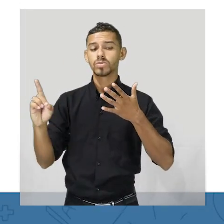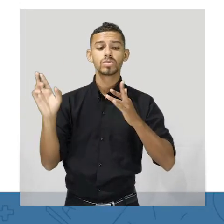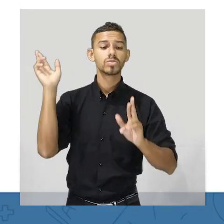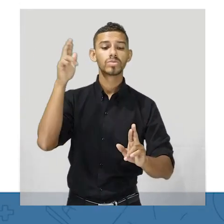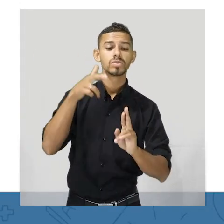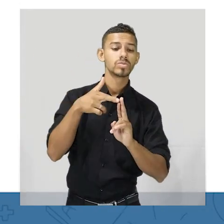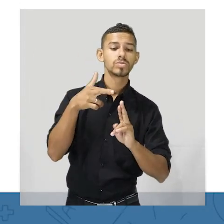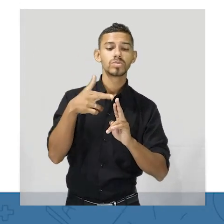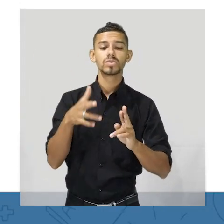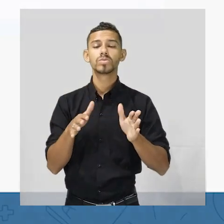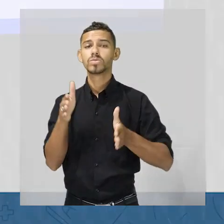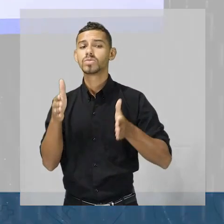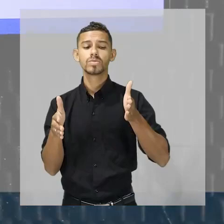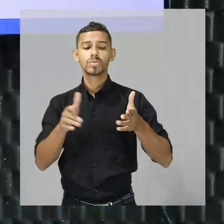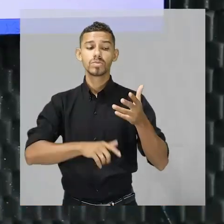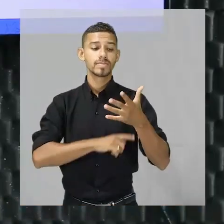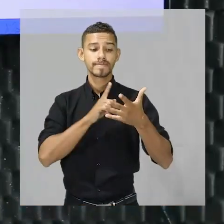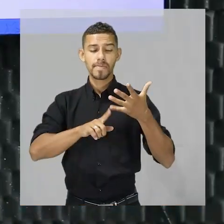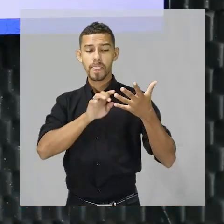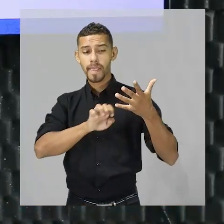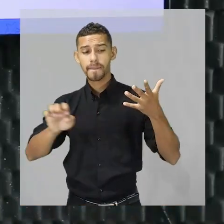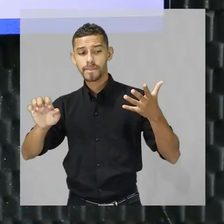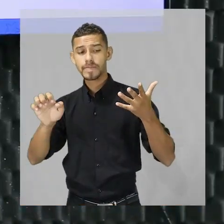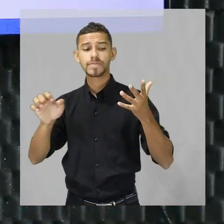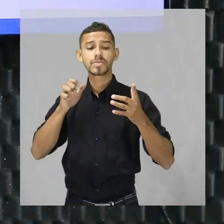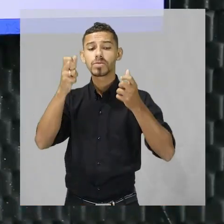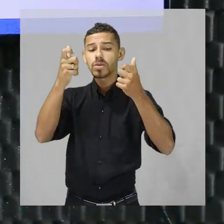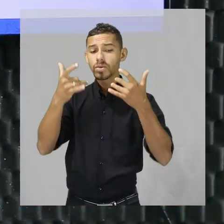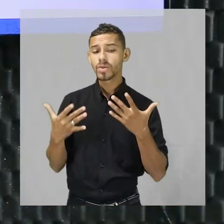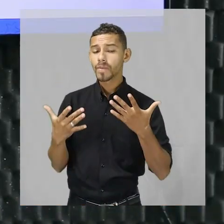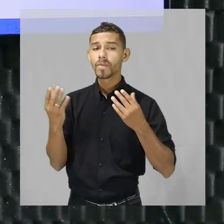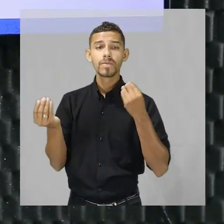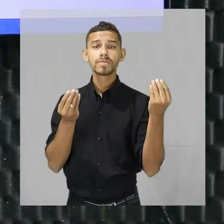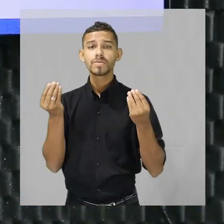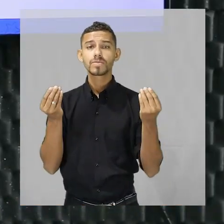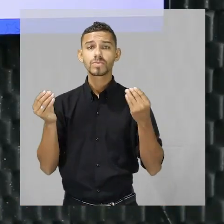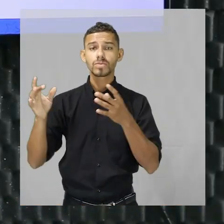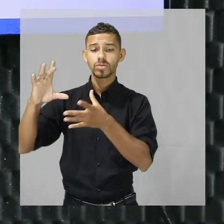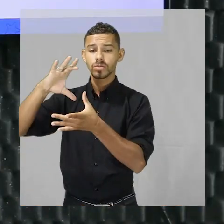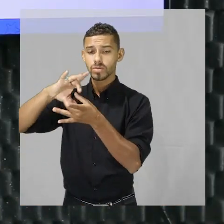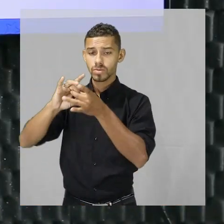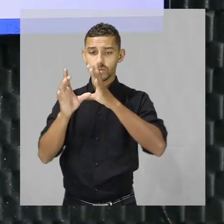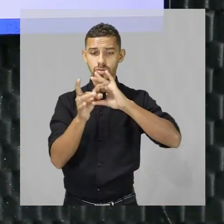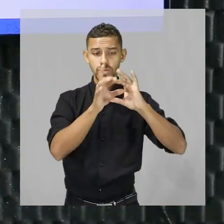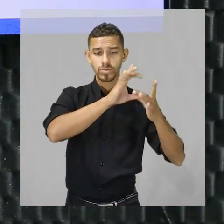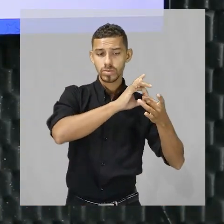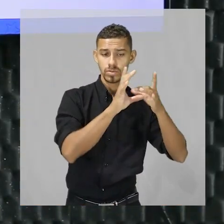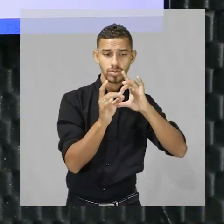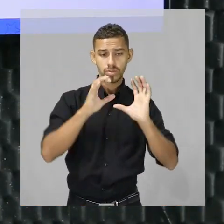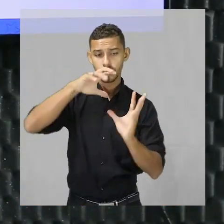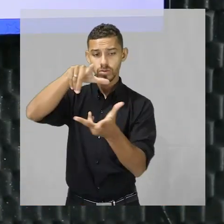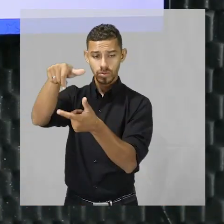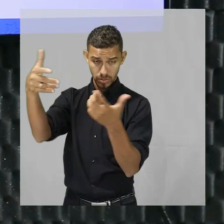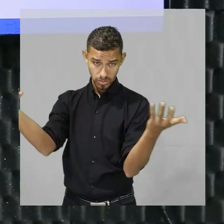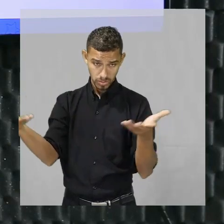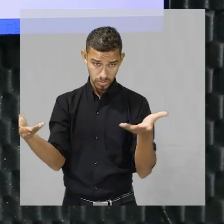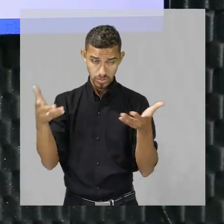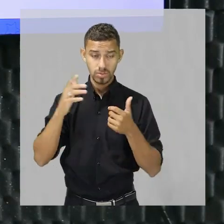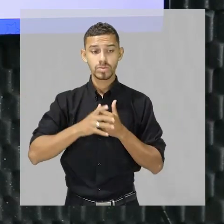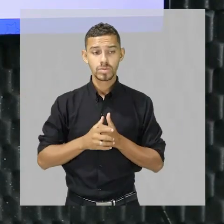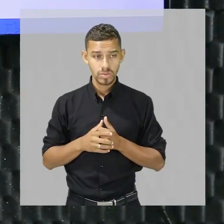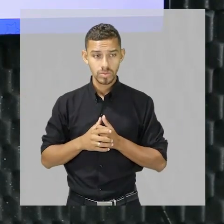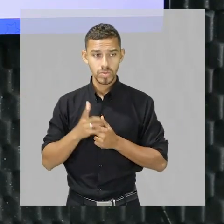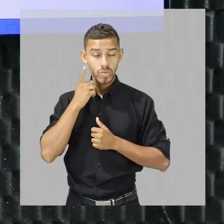continentais. Existe uma confusão ali. Bora entender que confusão então é essa, né? Vamos lá para o texto agora com calma. Olha lá,